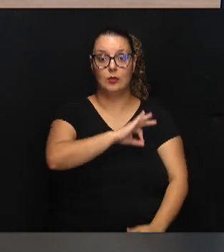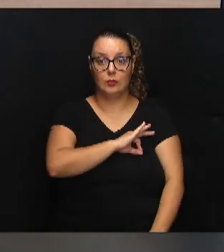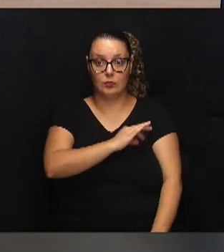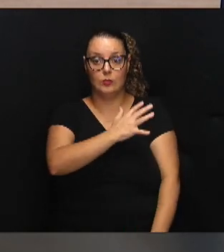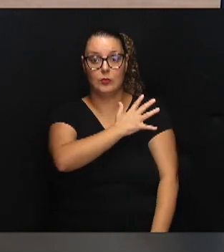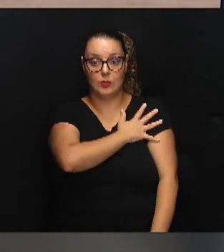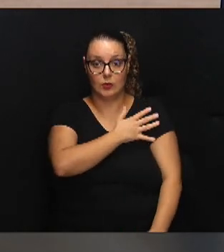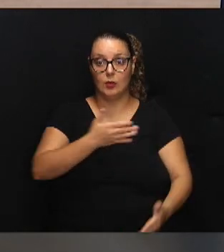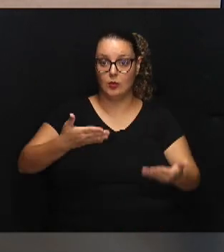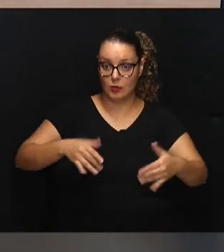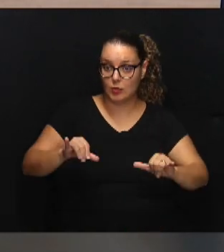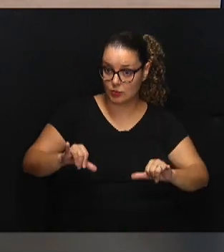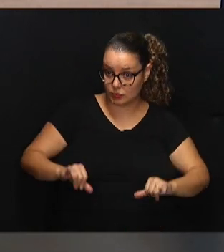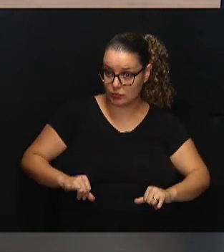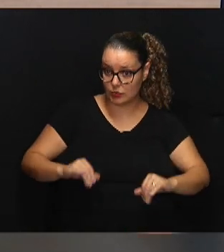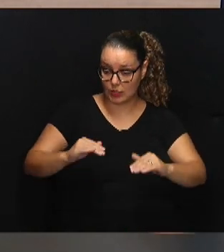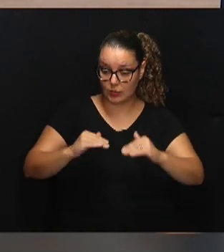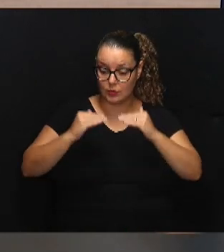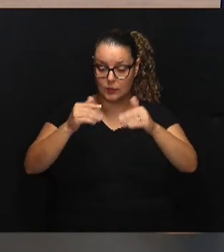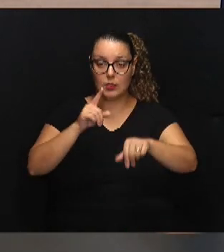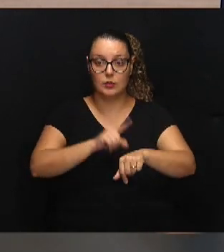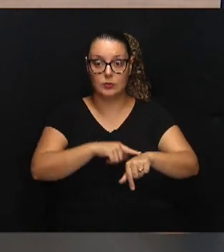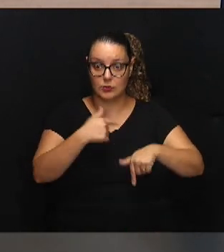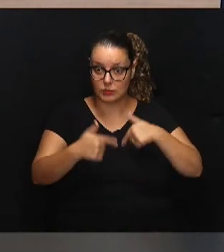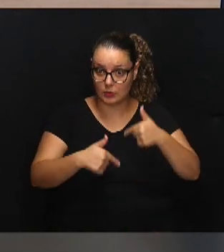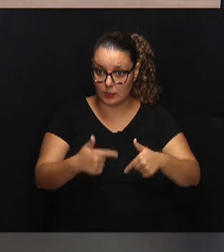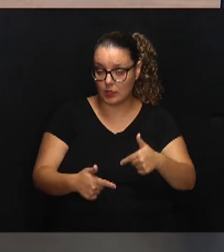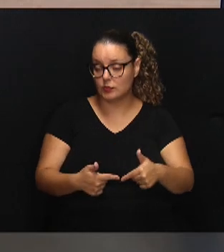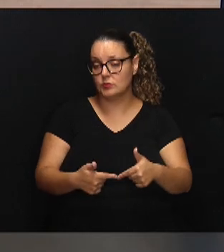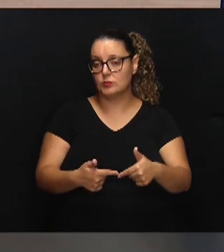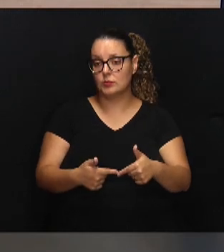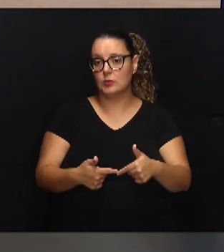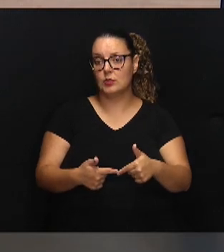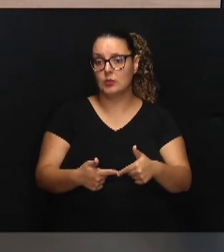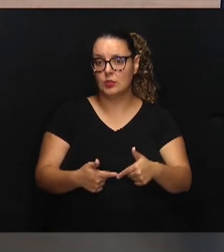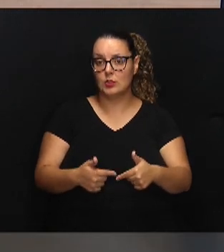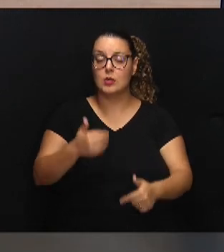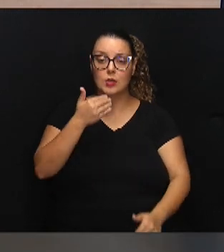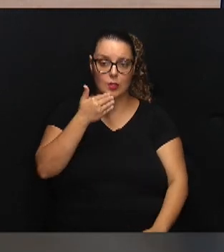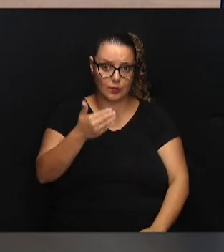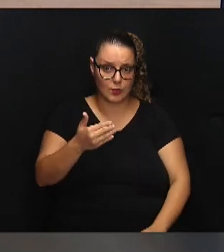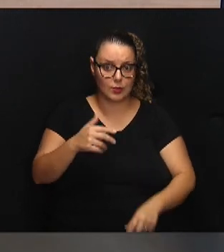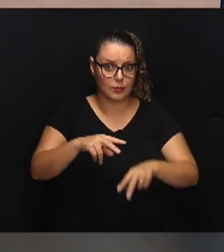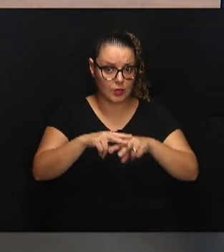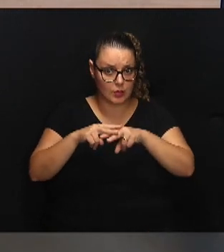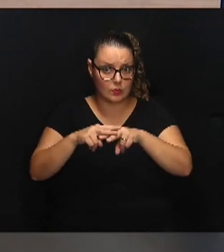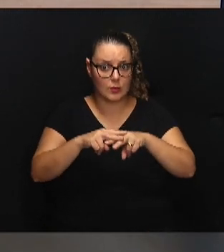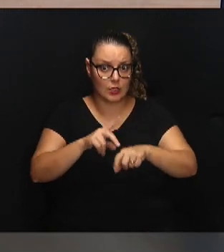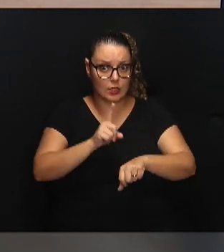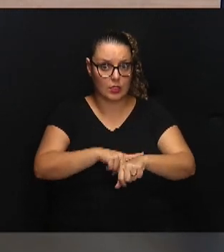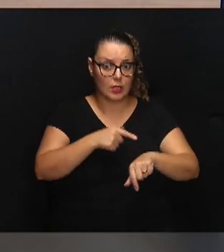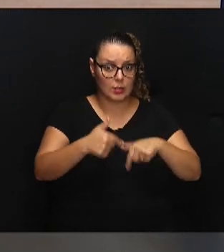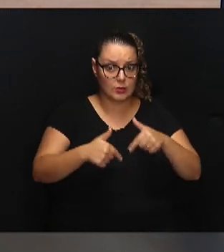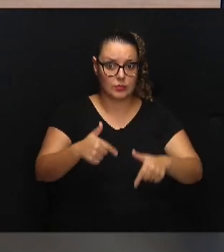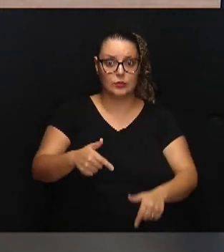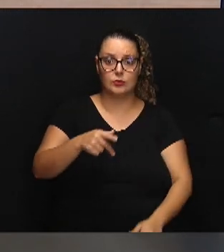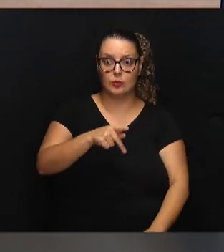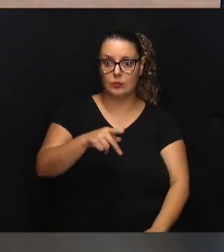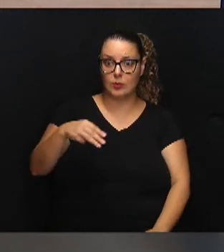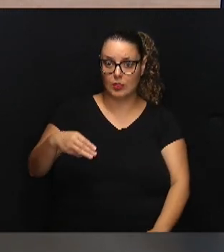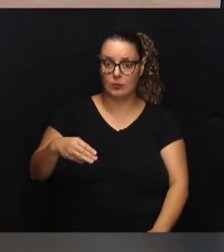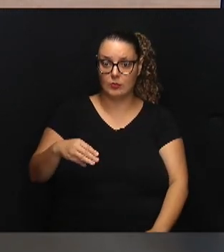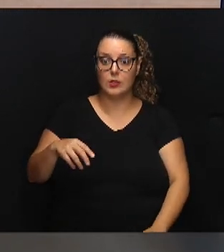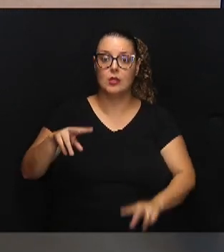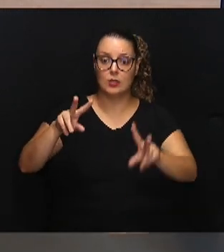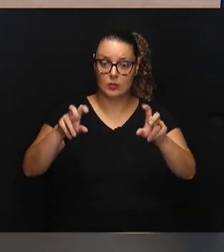sofre, do excesso de carga horária que ele sofre, e ele pede para que haja uma revisão na carga horária do PM, e é um assunto